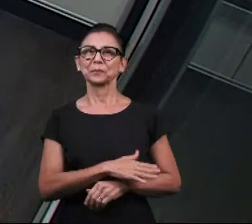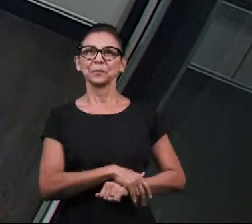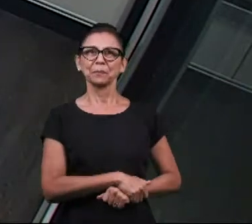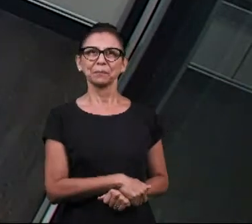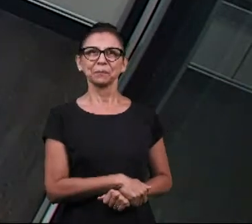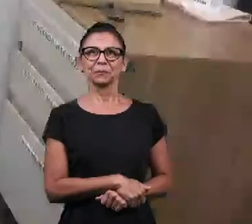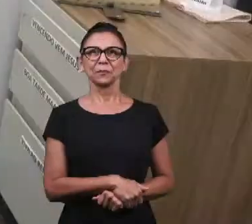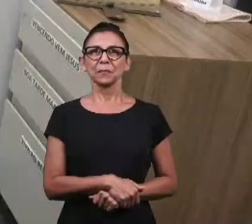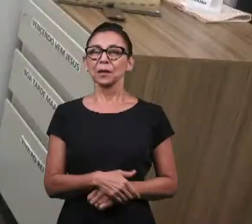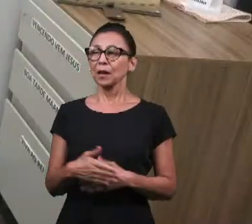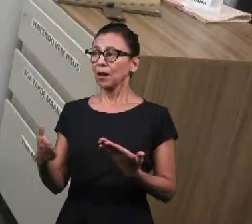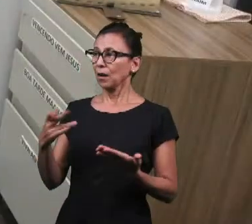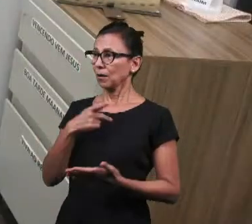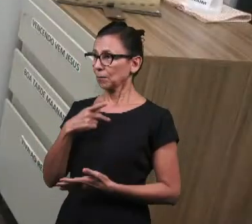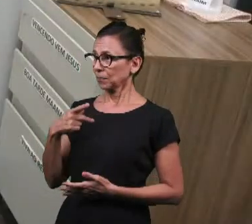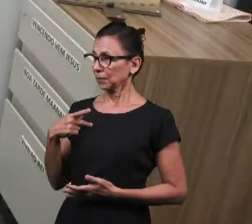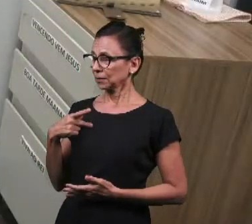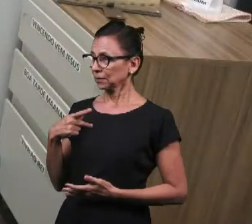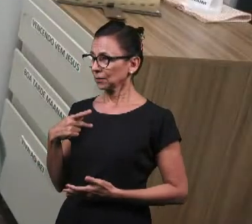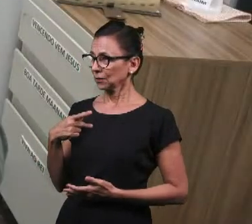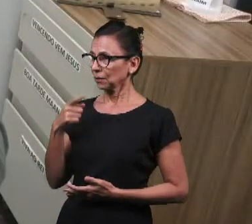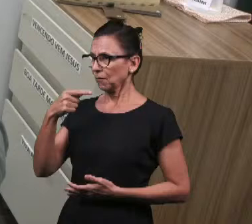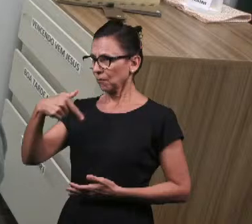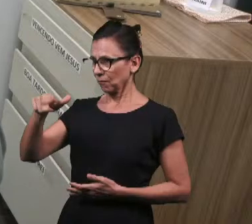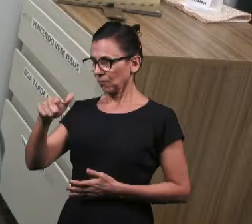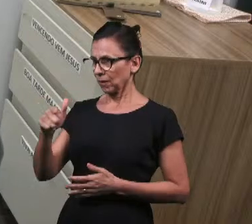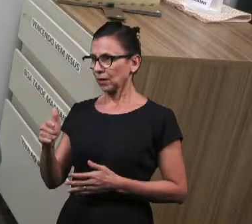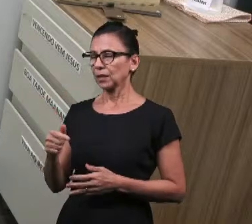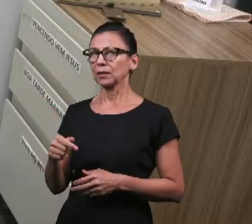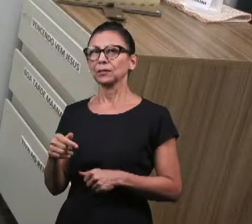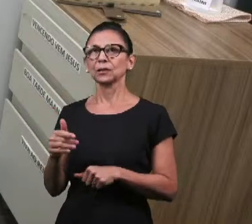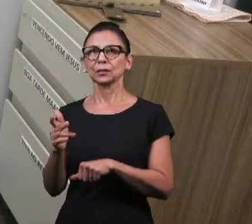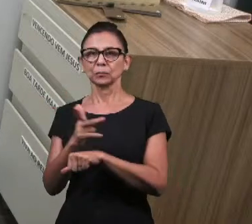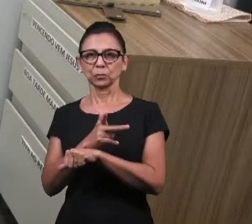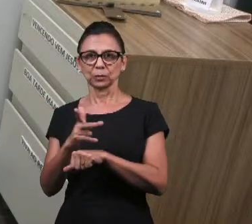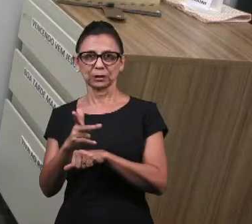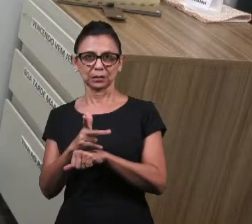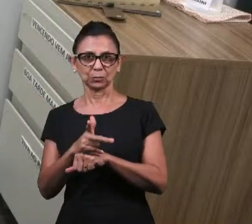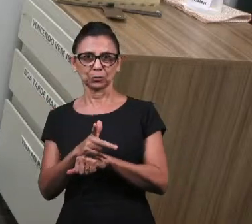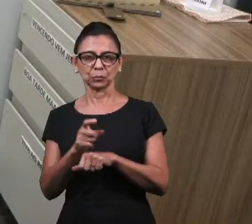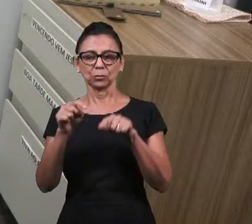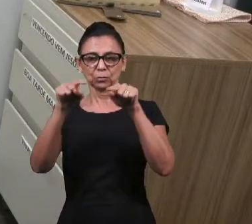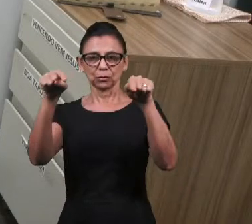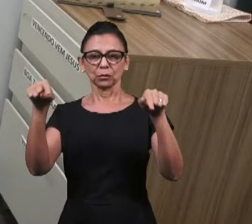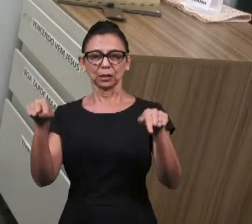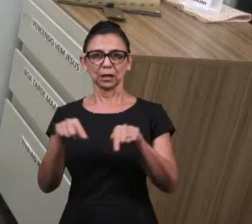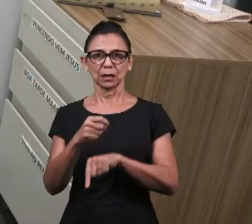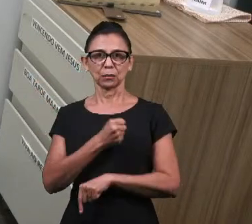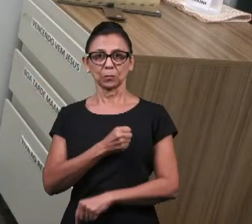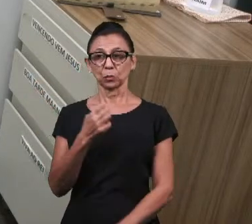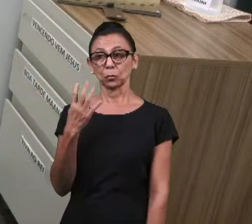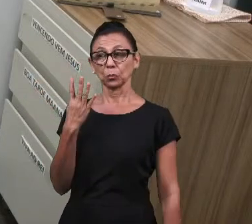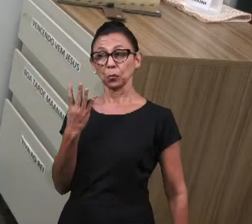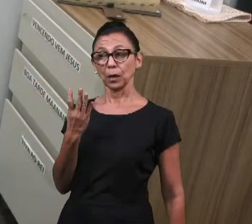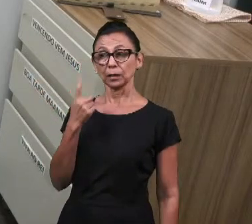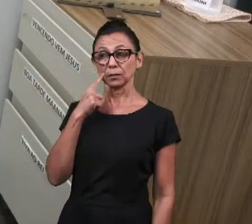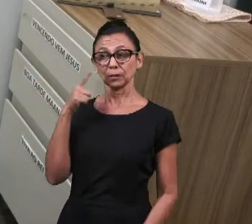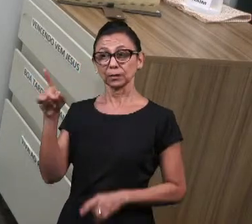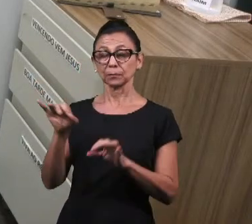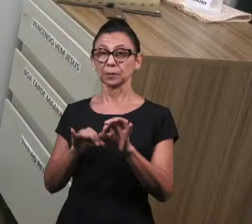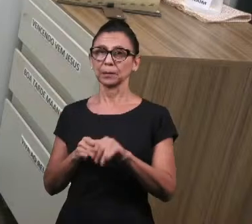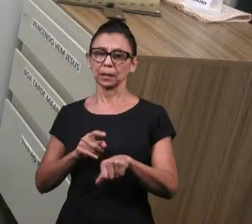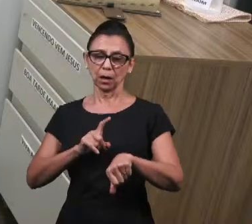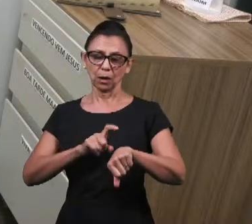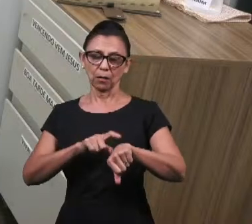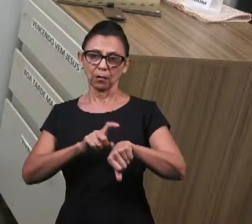Júlio César, que ele vai se encaminhar agora, vai para o estúdio 4, estúdio do satélite, vai se preparar, porque já, às 8 horas da